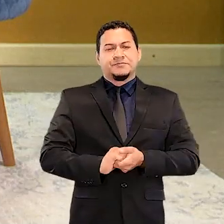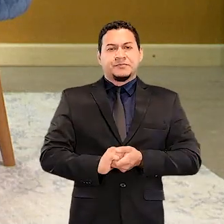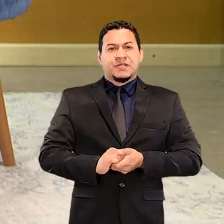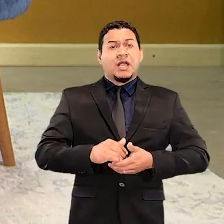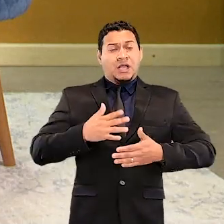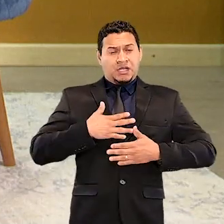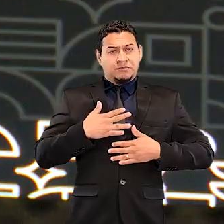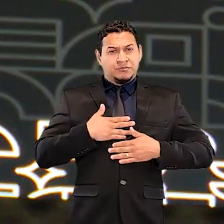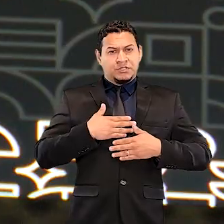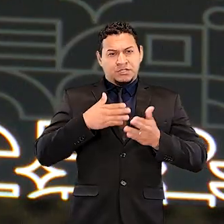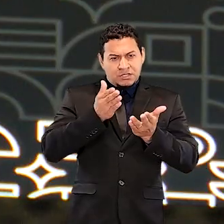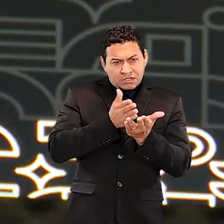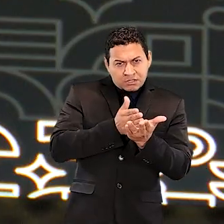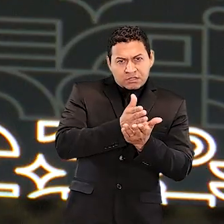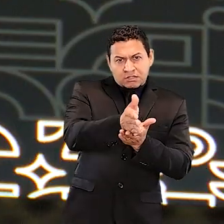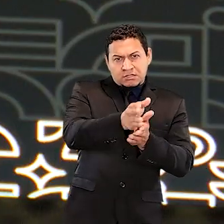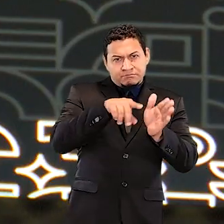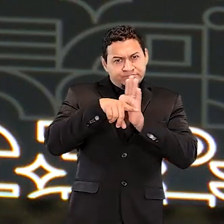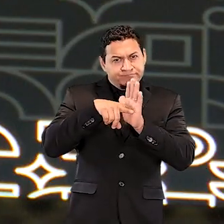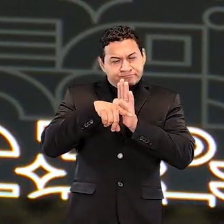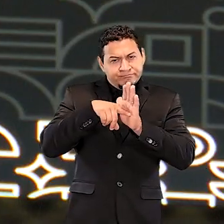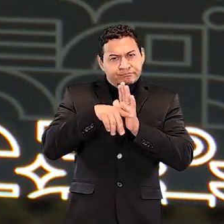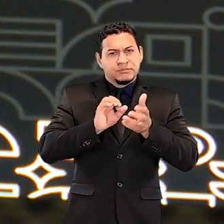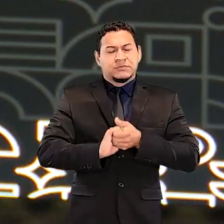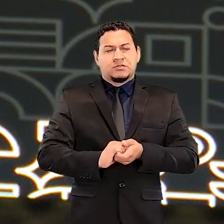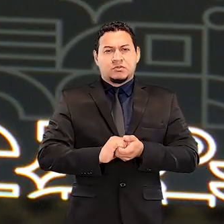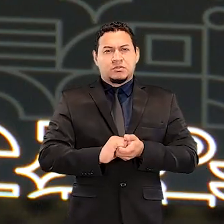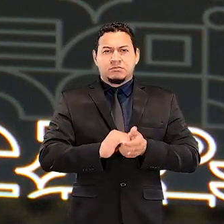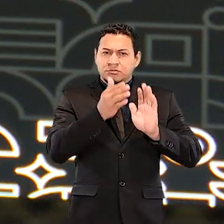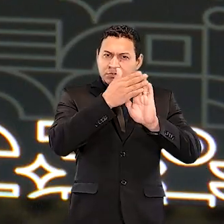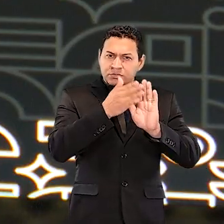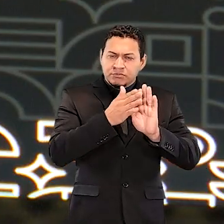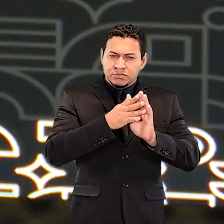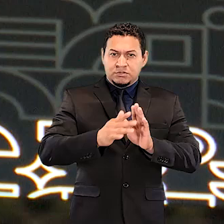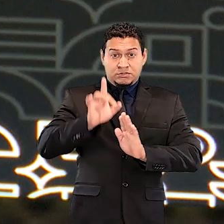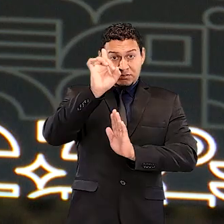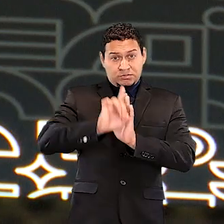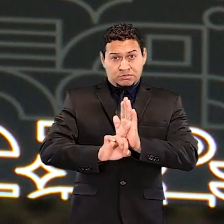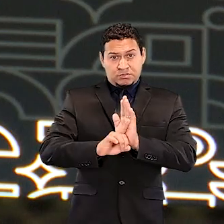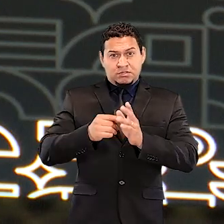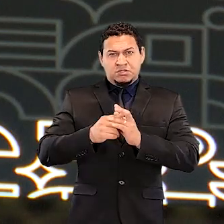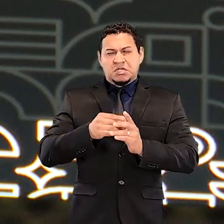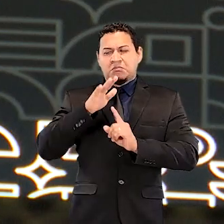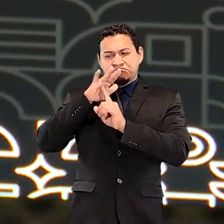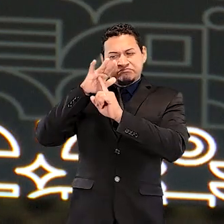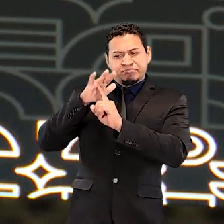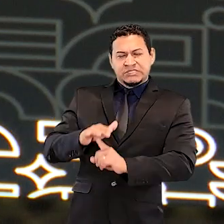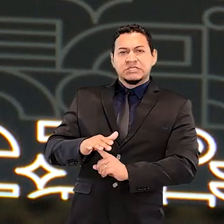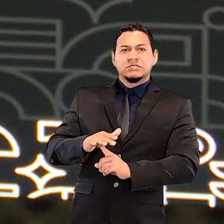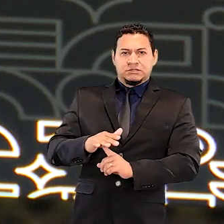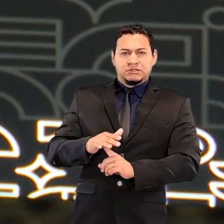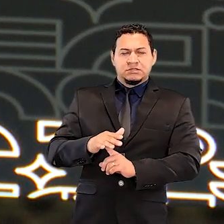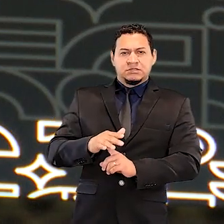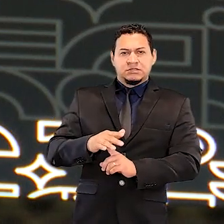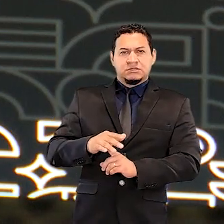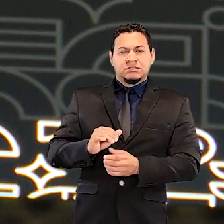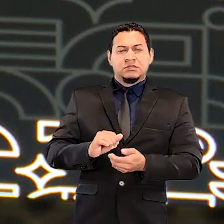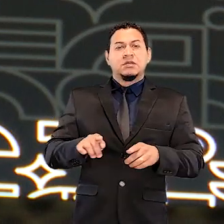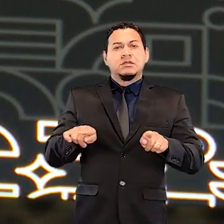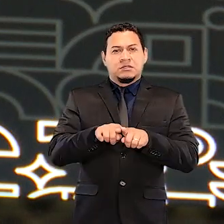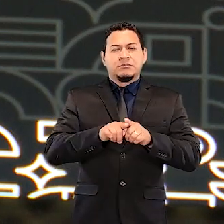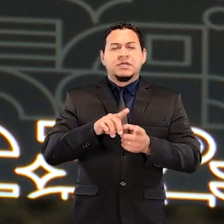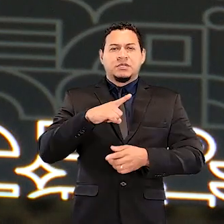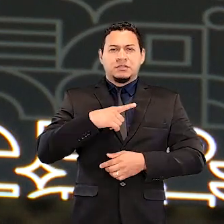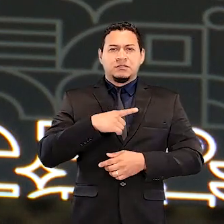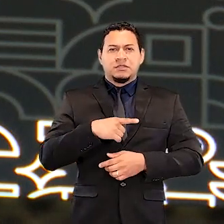minha vertente, ela é uma vertente pautada no direito antidiscriminatório, que tem